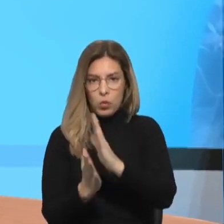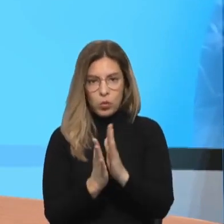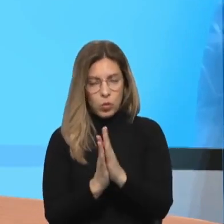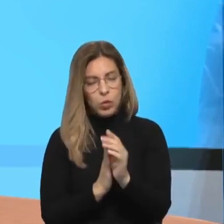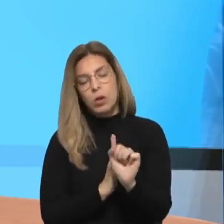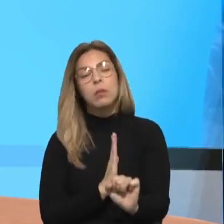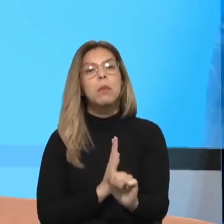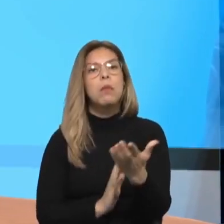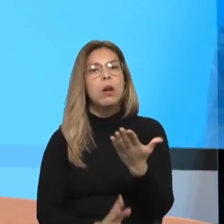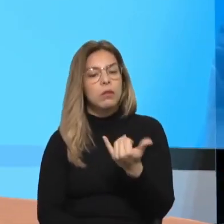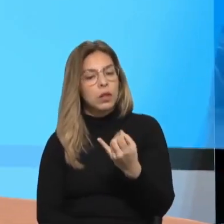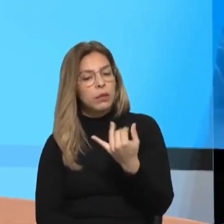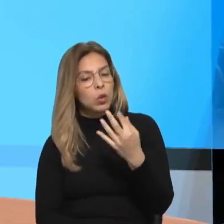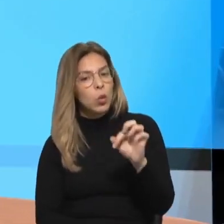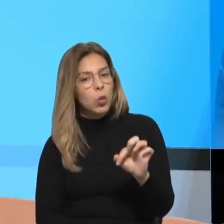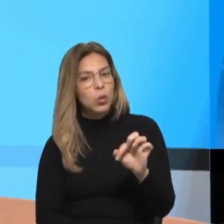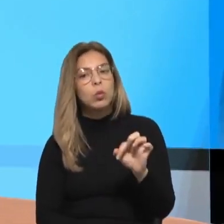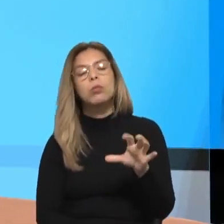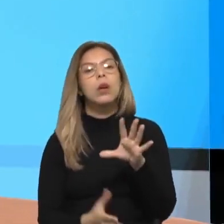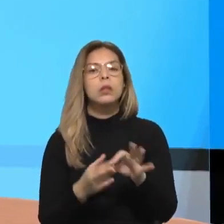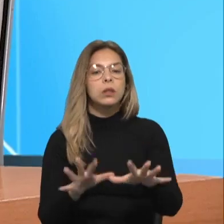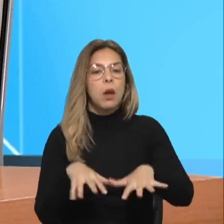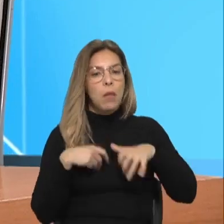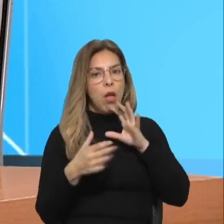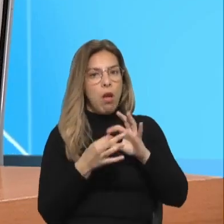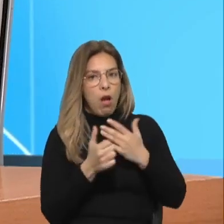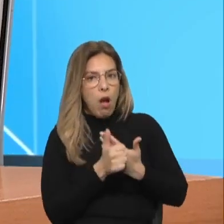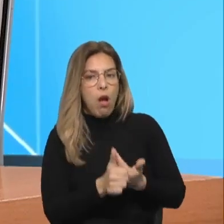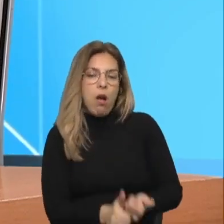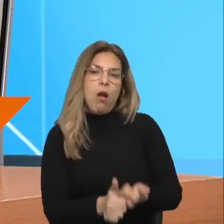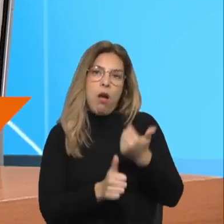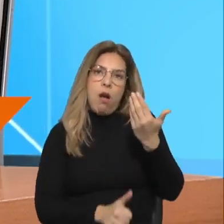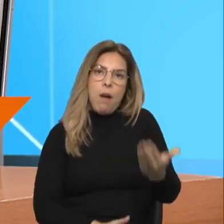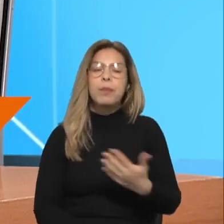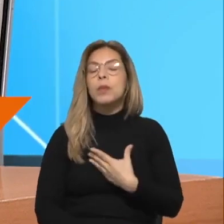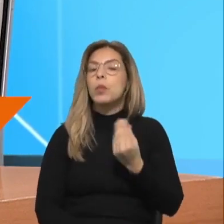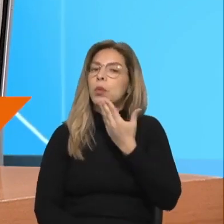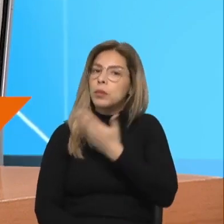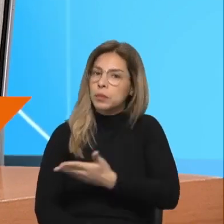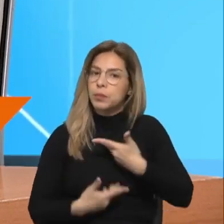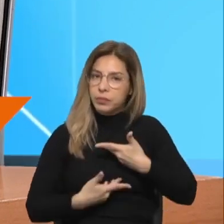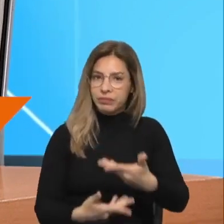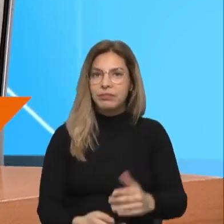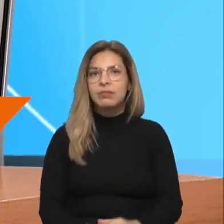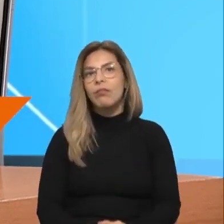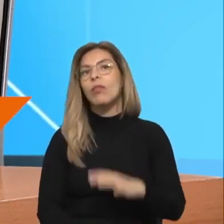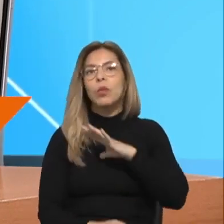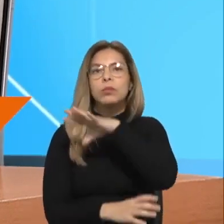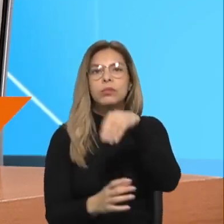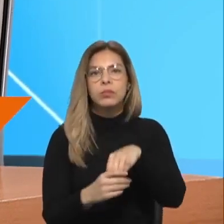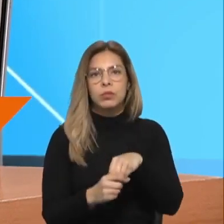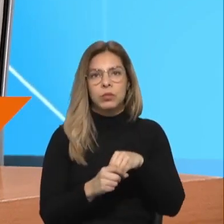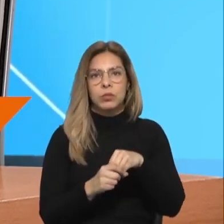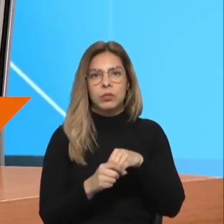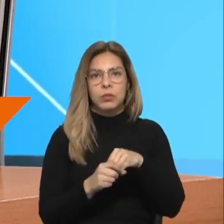até 2028, até a Assembleia Eclesial que está convocada? Muito obrigada pelo convite. Eu tenho estado envolvida